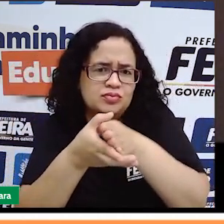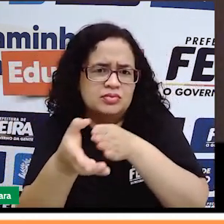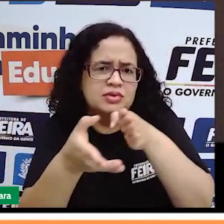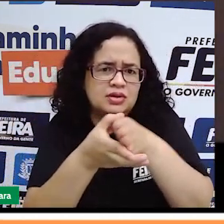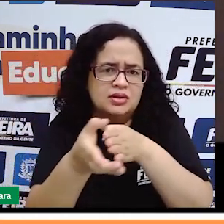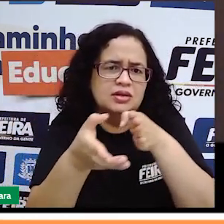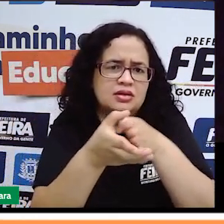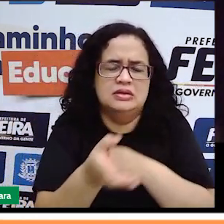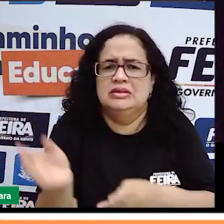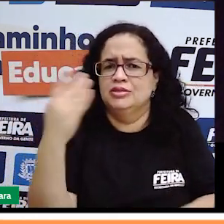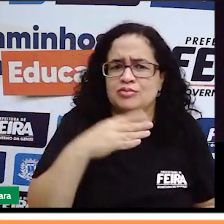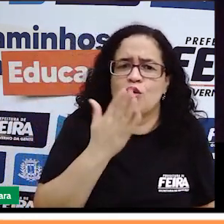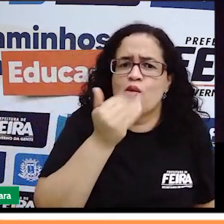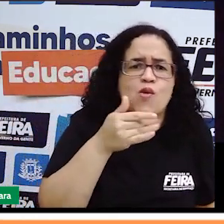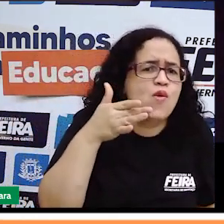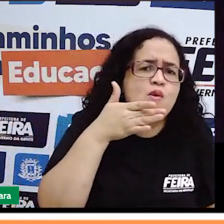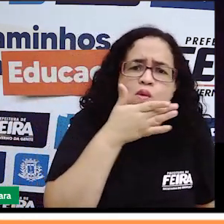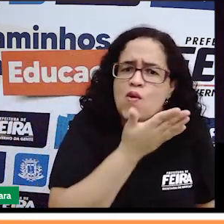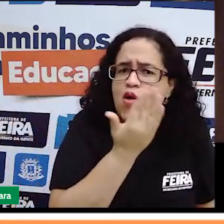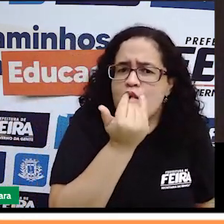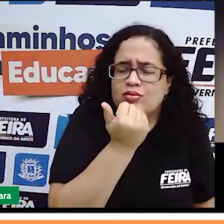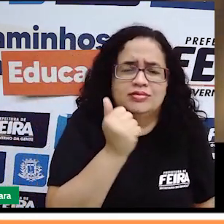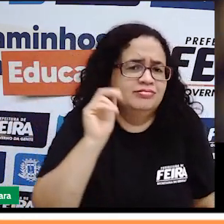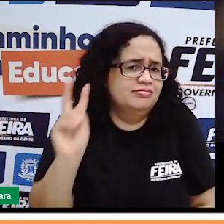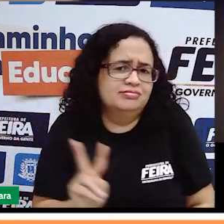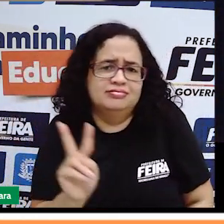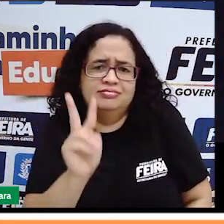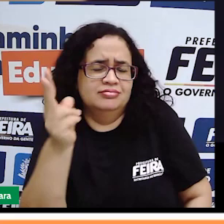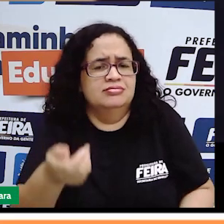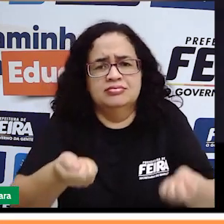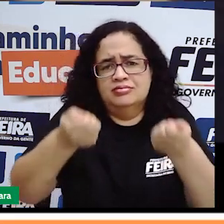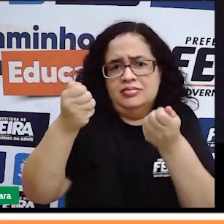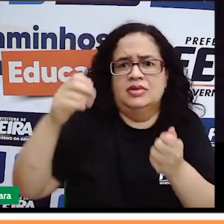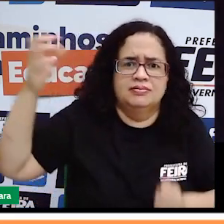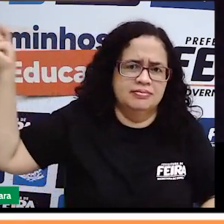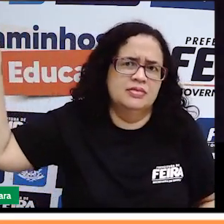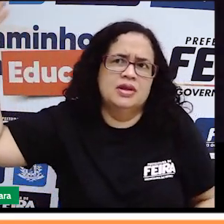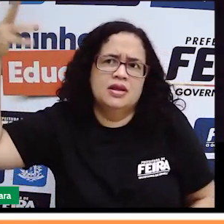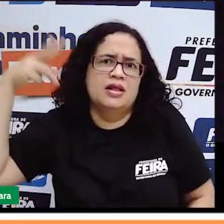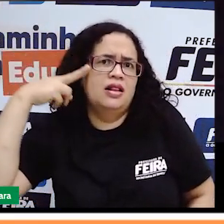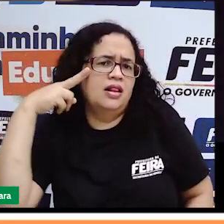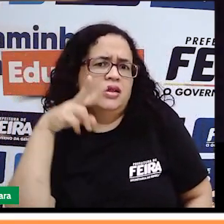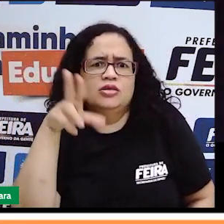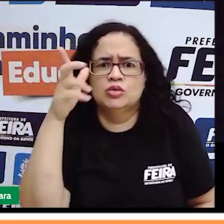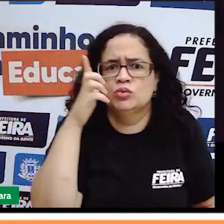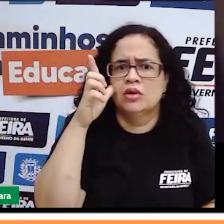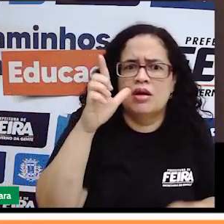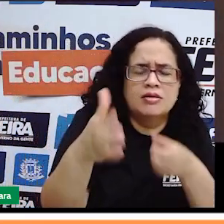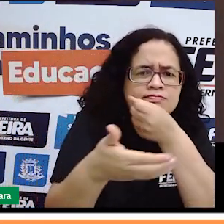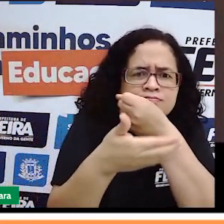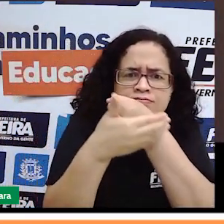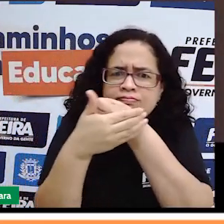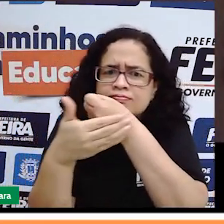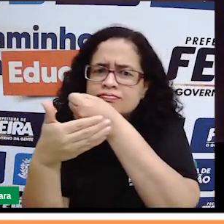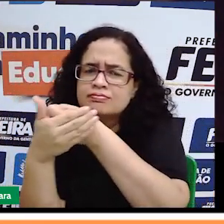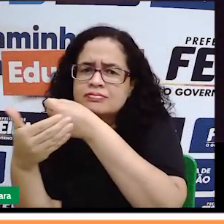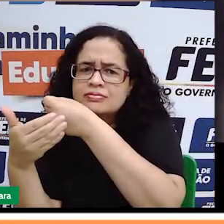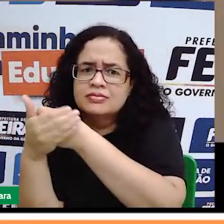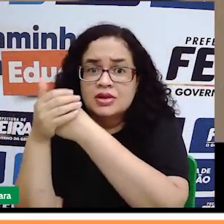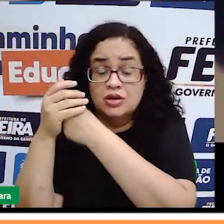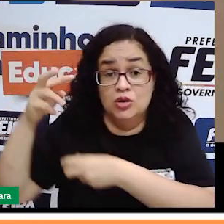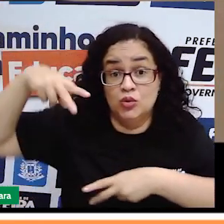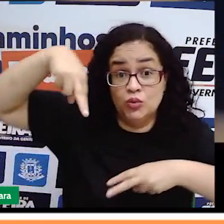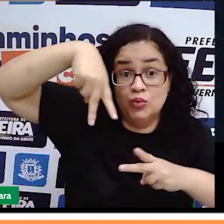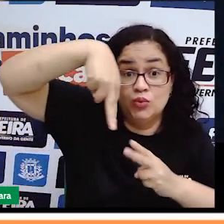nem sabor. Não tem peso nem valor. Não tem brilho, mas se vê. Não consegue se esconder. Caminhando pelo